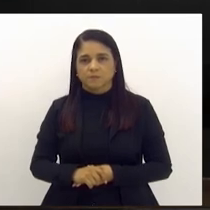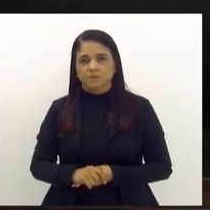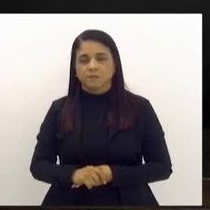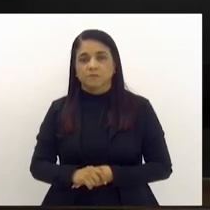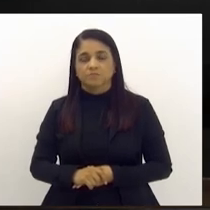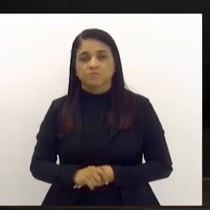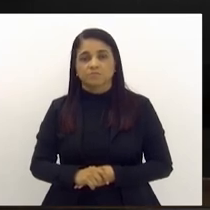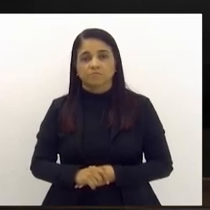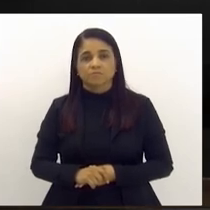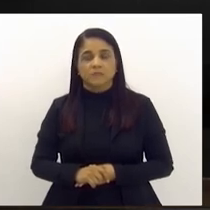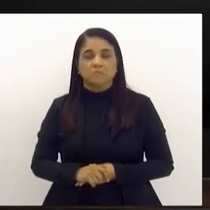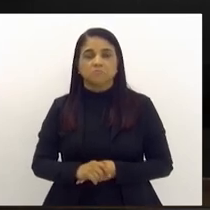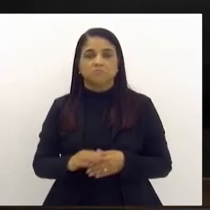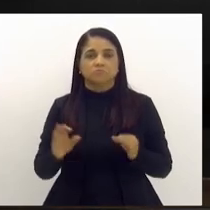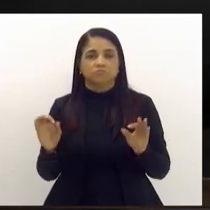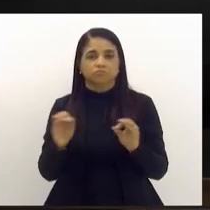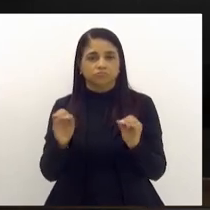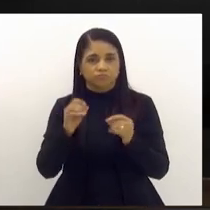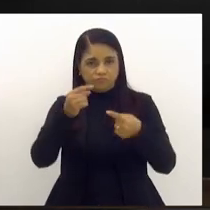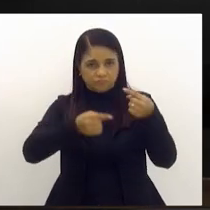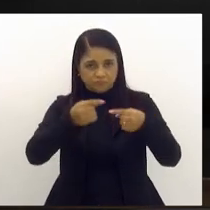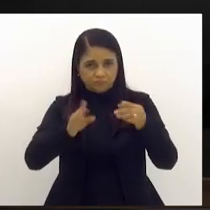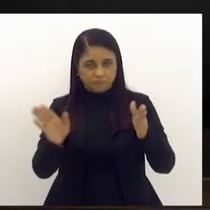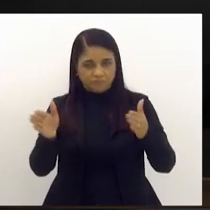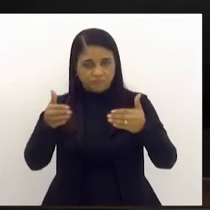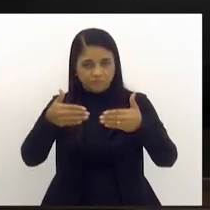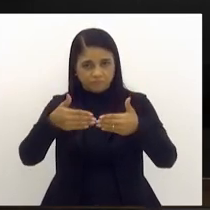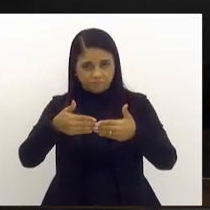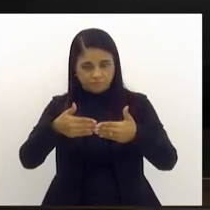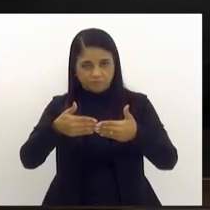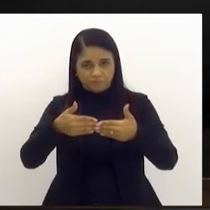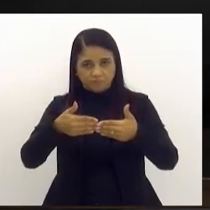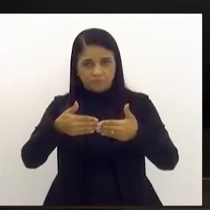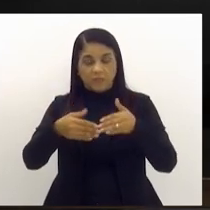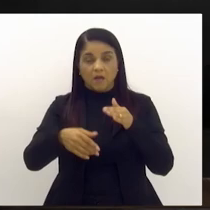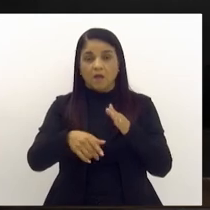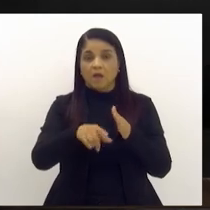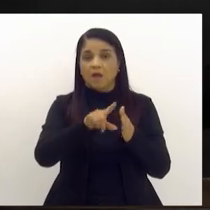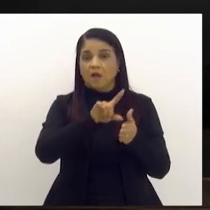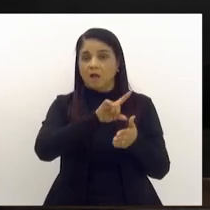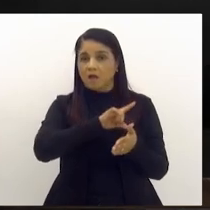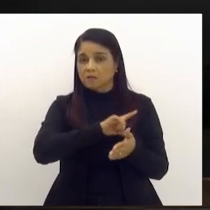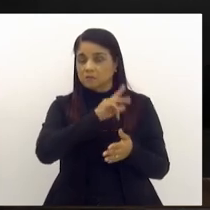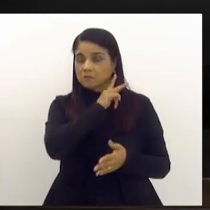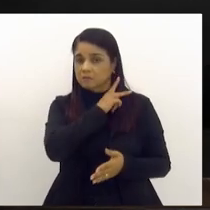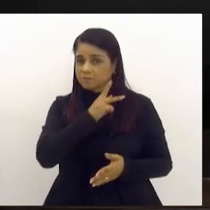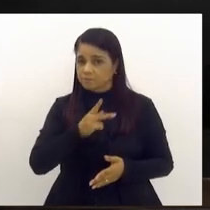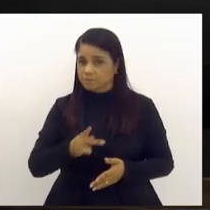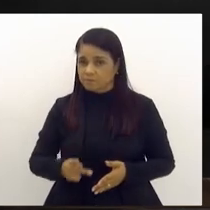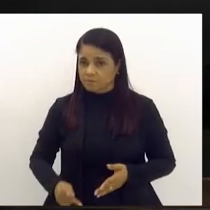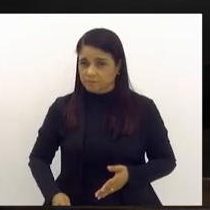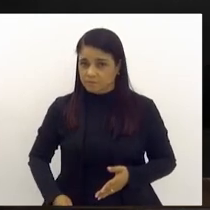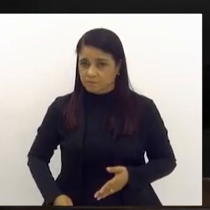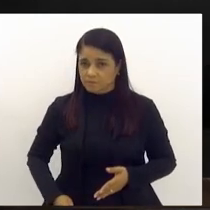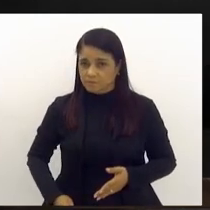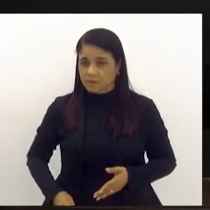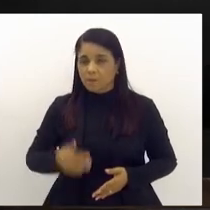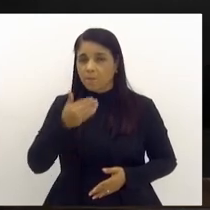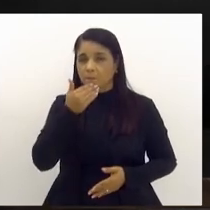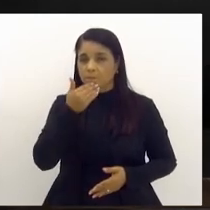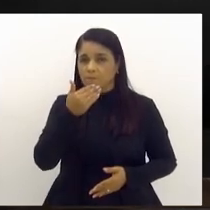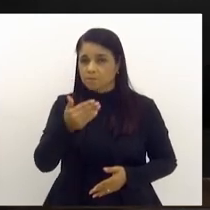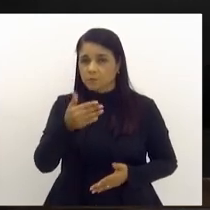Nada mais havendo a tratar, está encerrada a sessão. Antes, porém, a presidência pediu